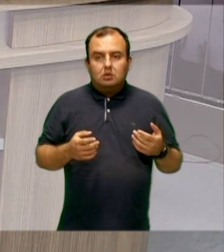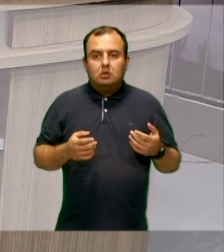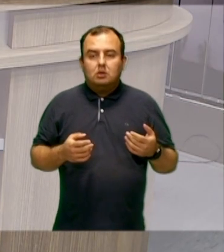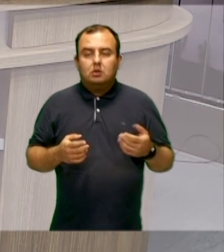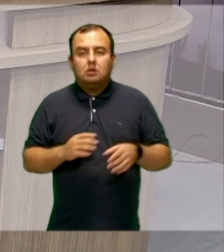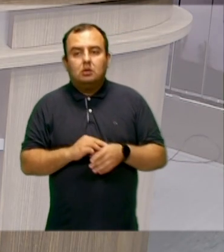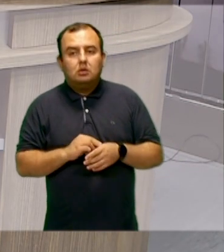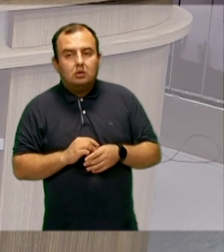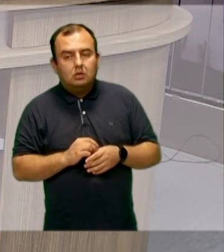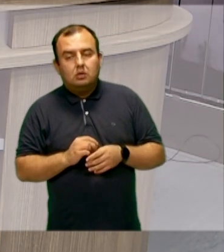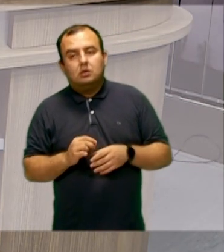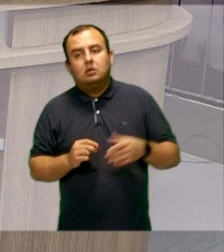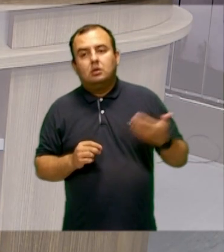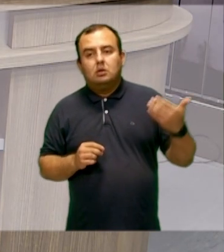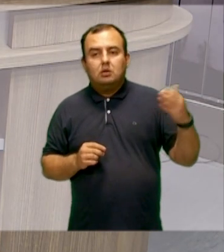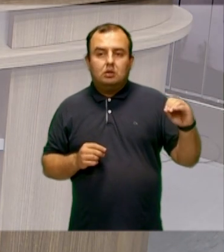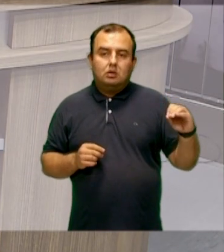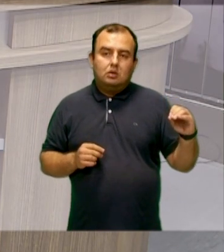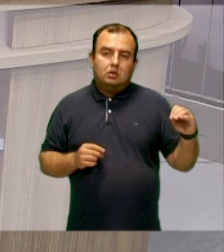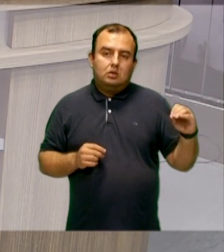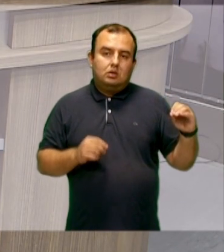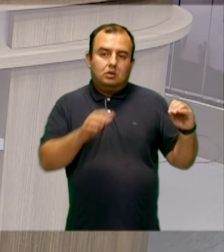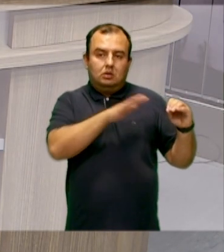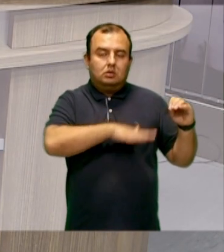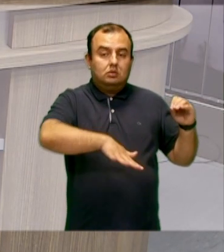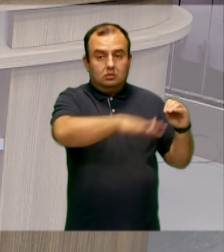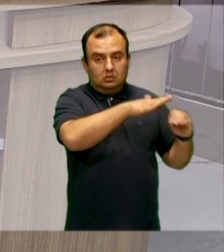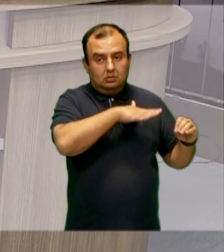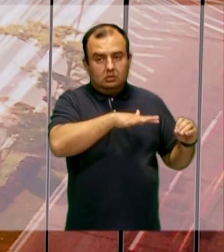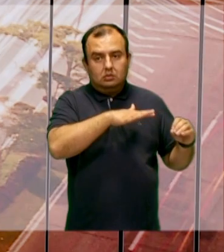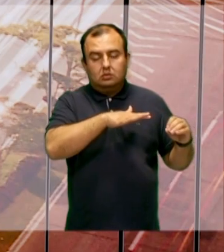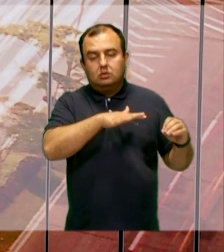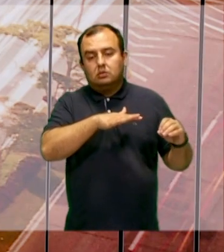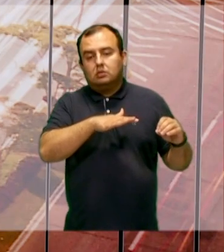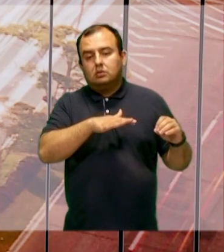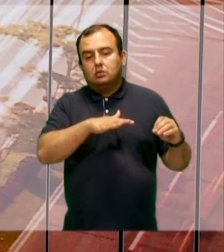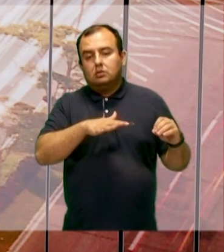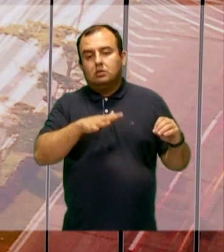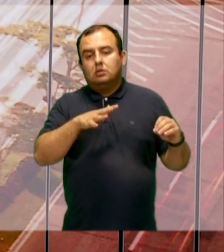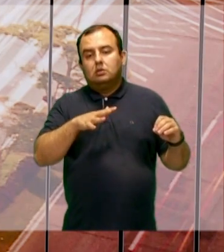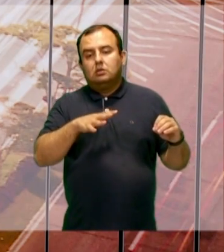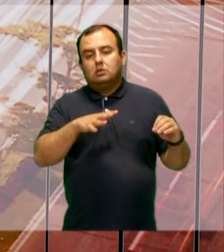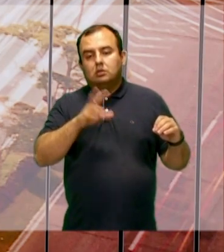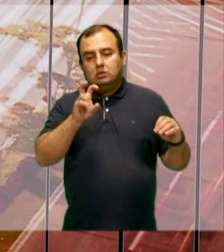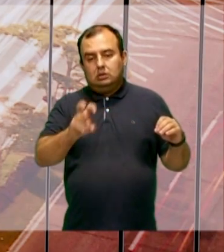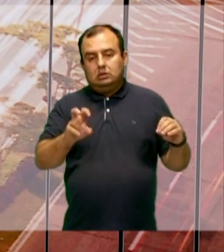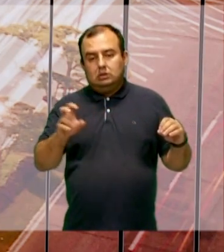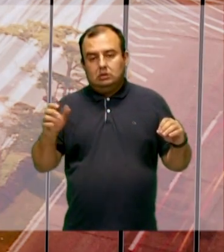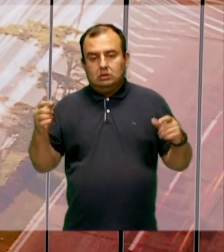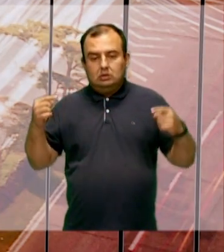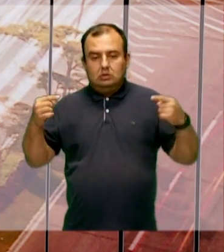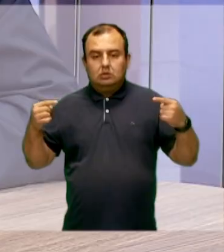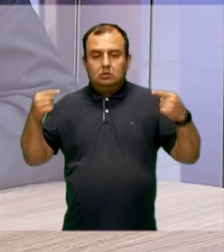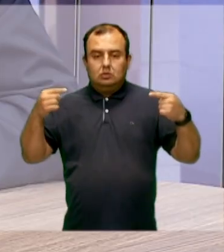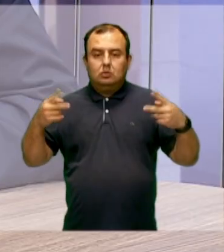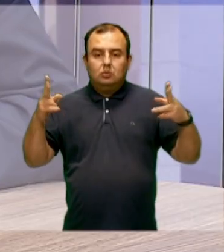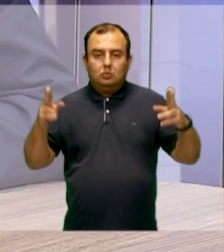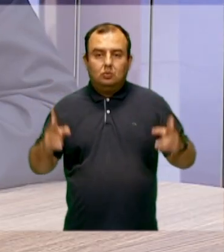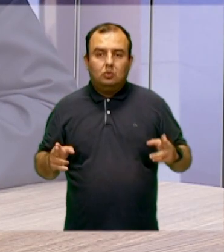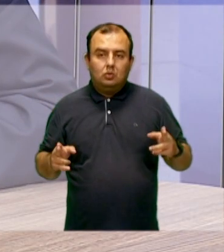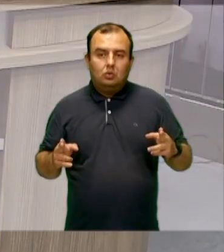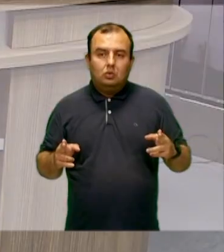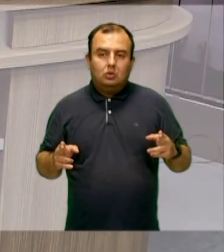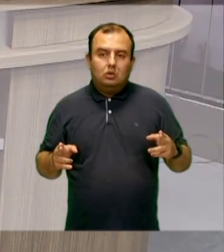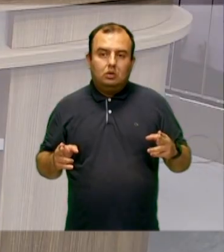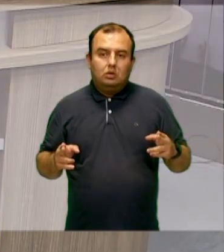assim, 10 dos servidores gerais mesmo, mais 5 do sindicato, quando dá empate, como é que faz? Quem